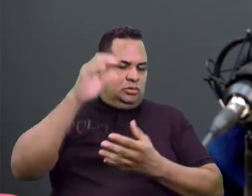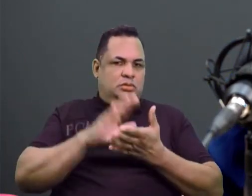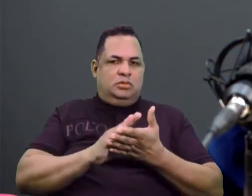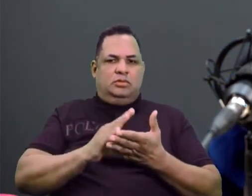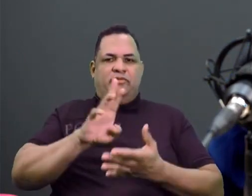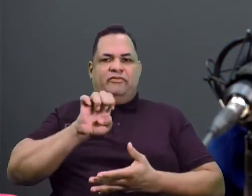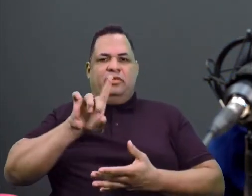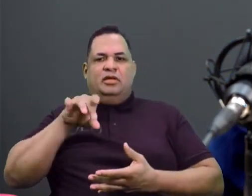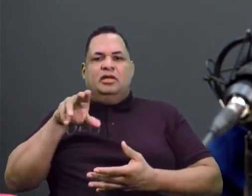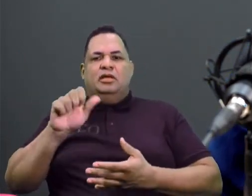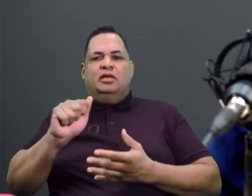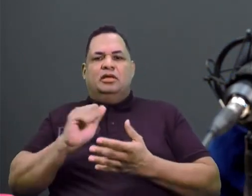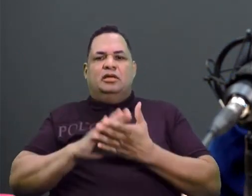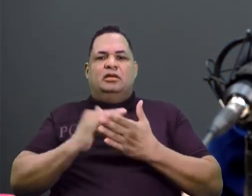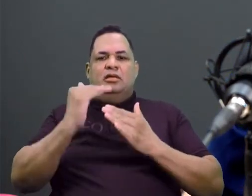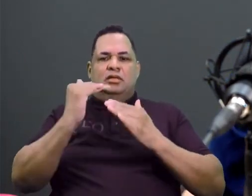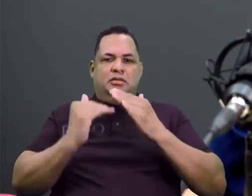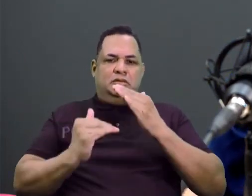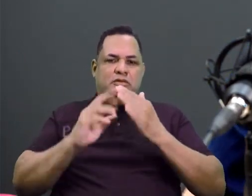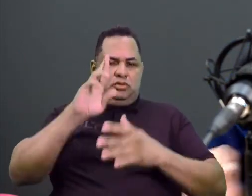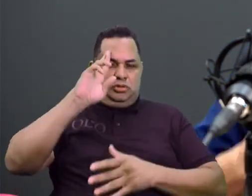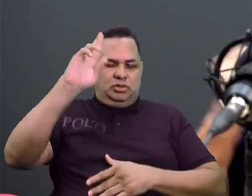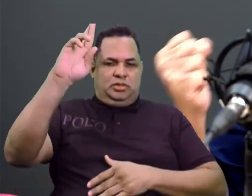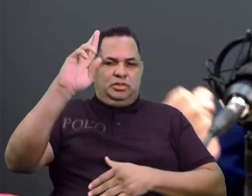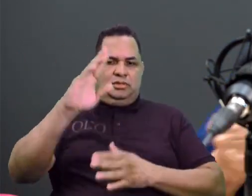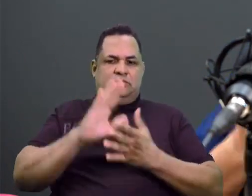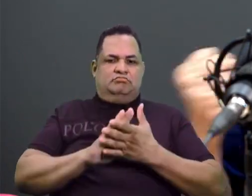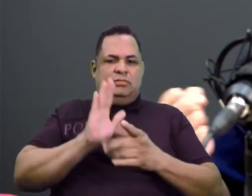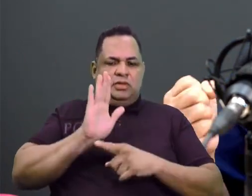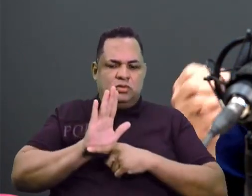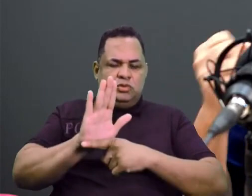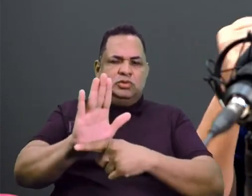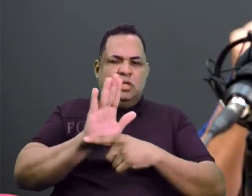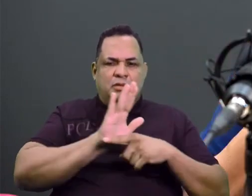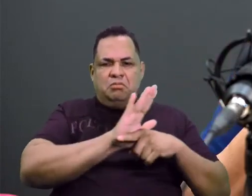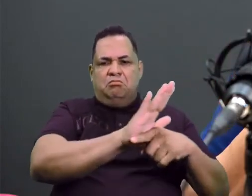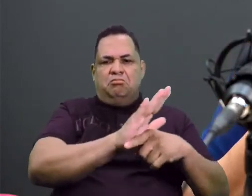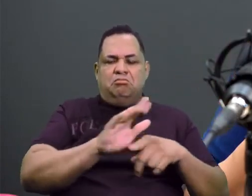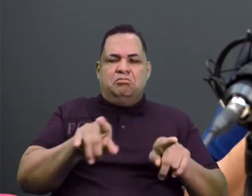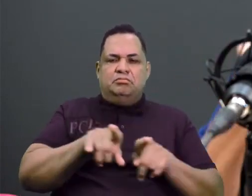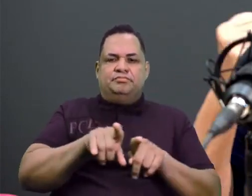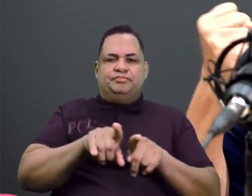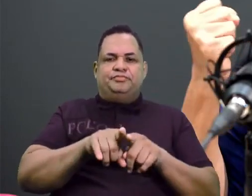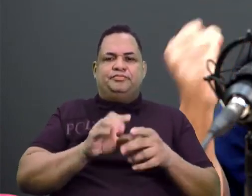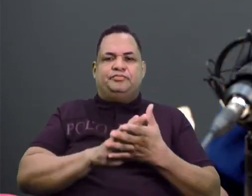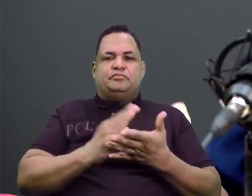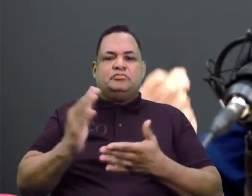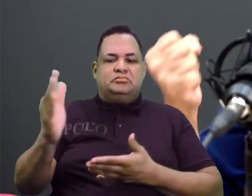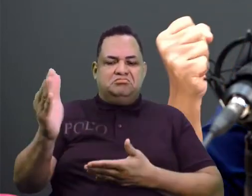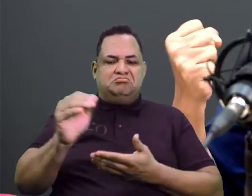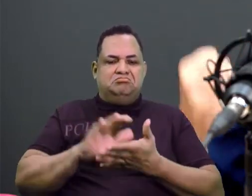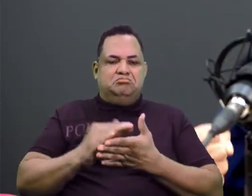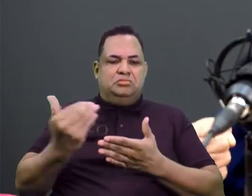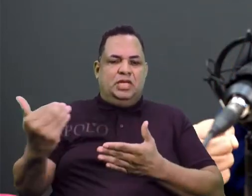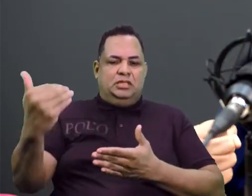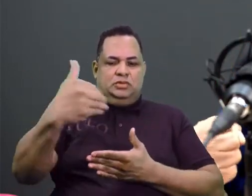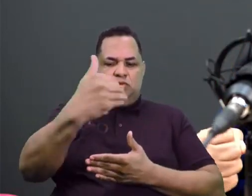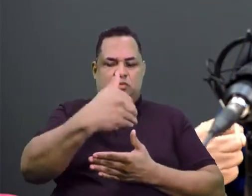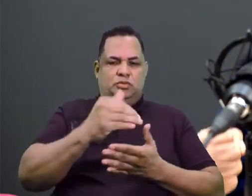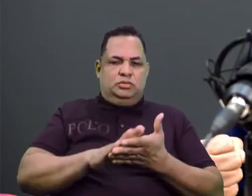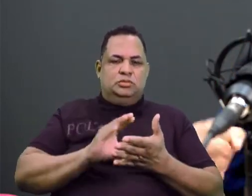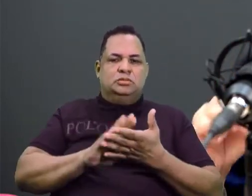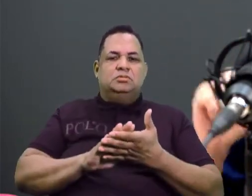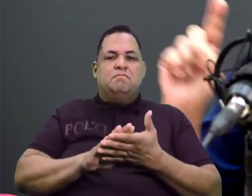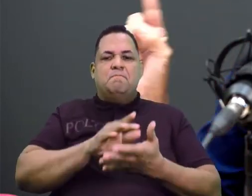Vera como subgerente, que auxiliava muito, batalhava muito. A gente trouxe os melhores para ministrar